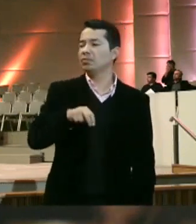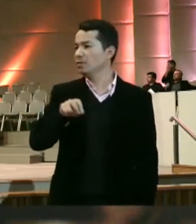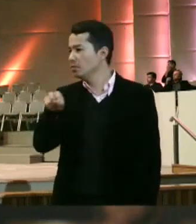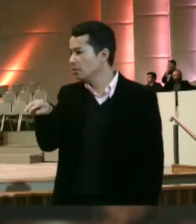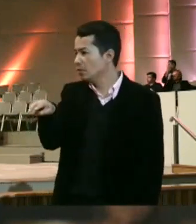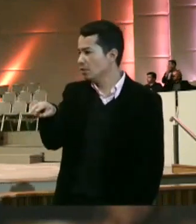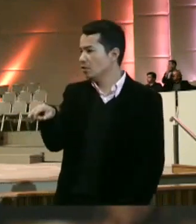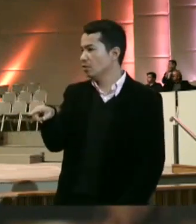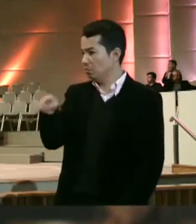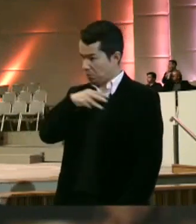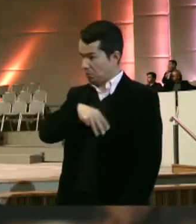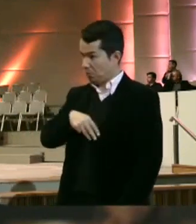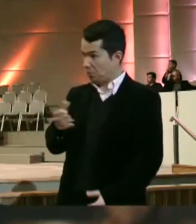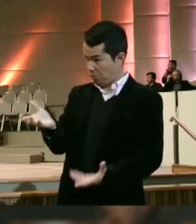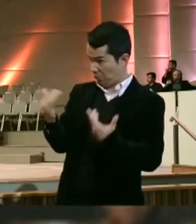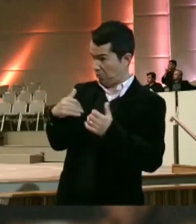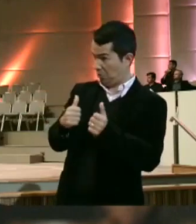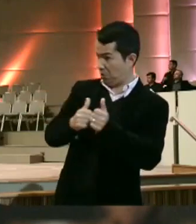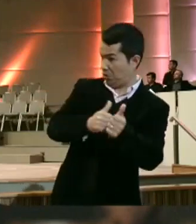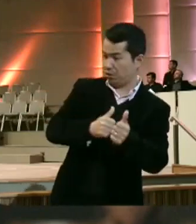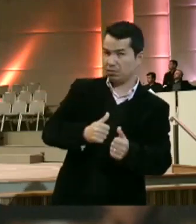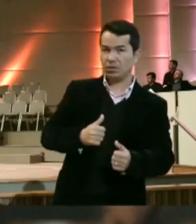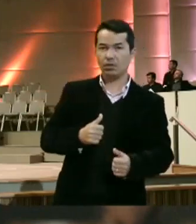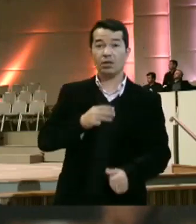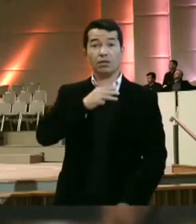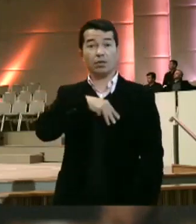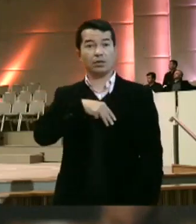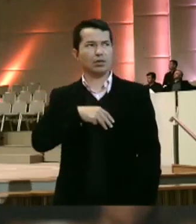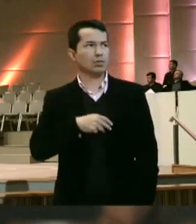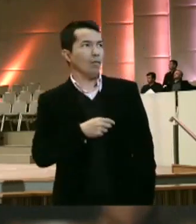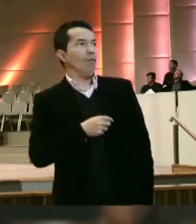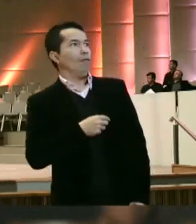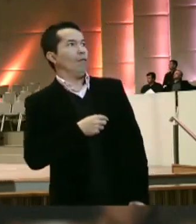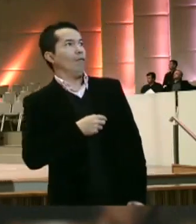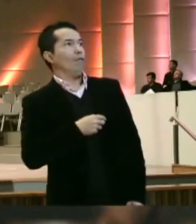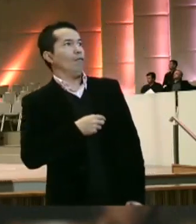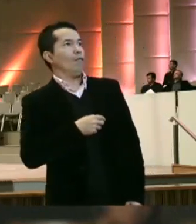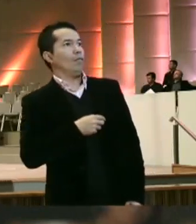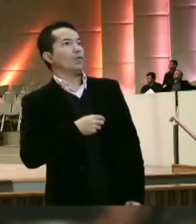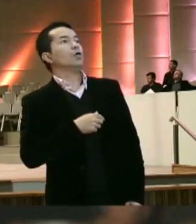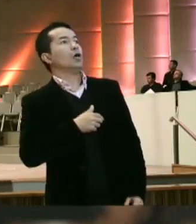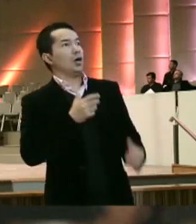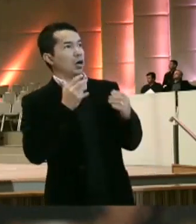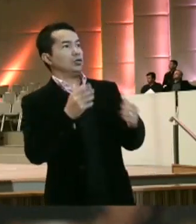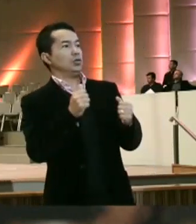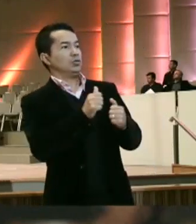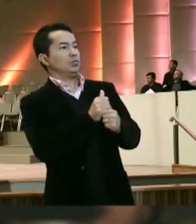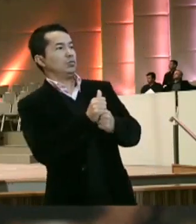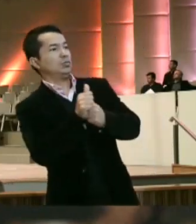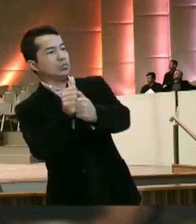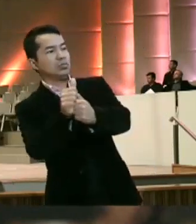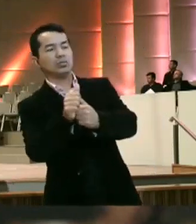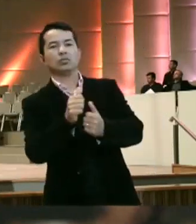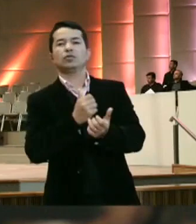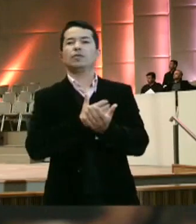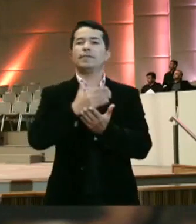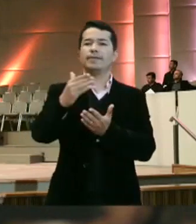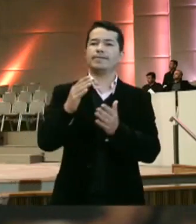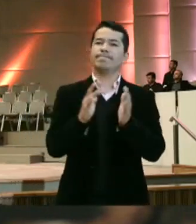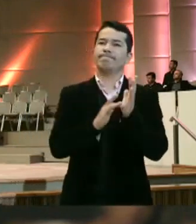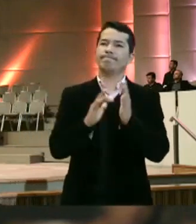quer algo novo na tua vida? Larga tudo e vem comigo, e eu vou te ensinar a viver uma coisa nova.